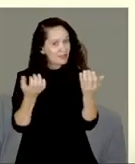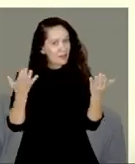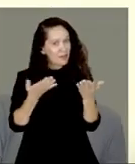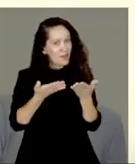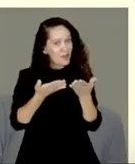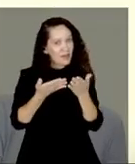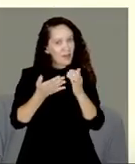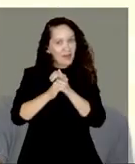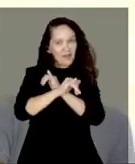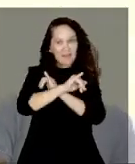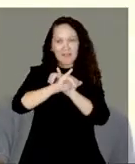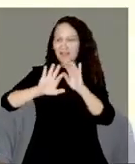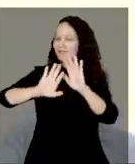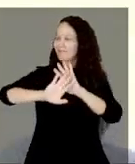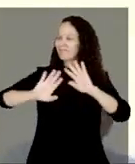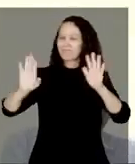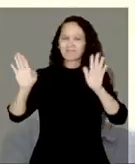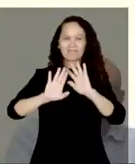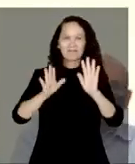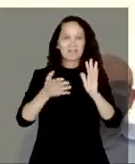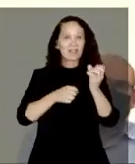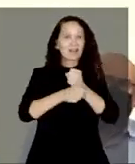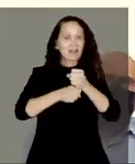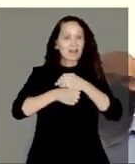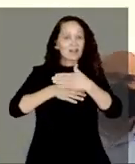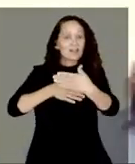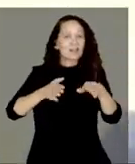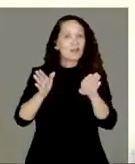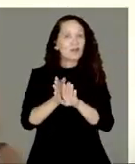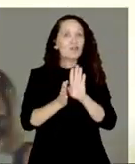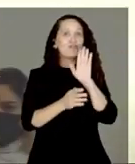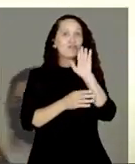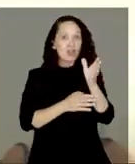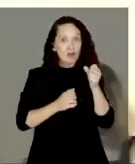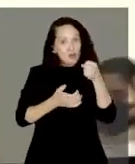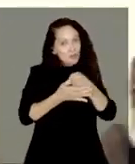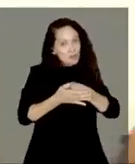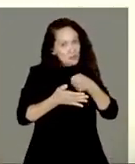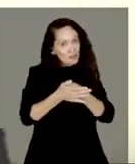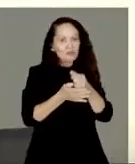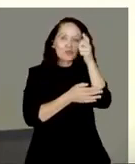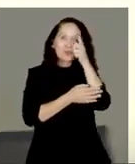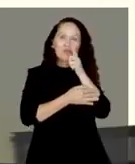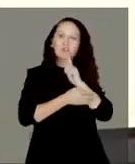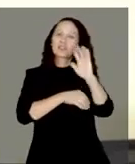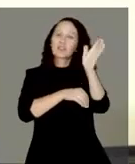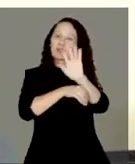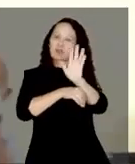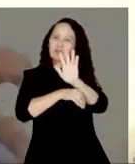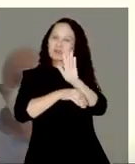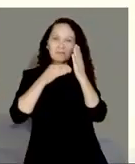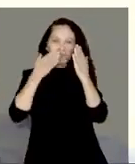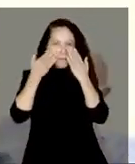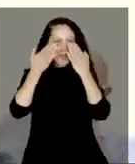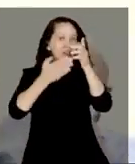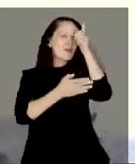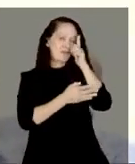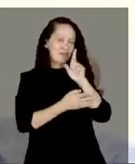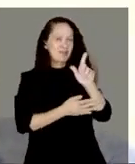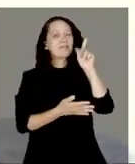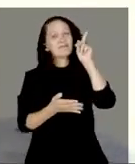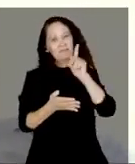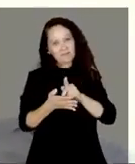conhece a sua história está fadado a ser dominado por quem usurpa da